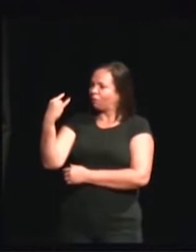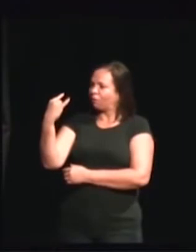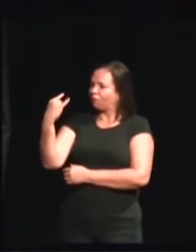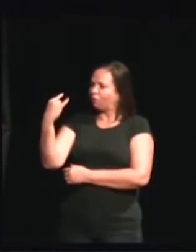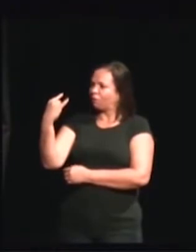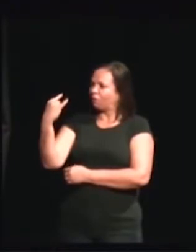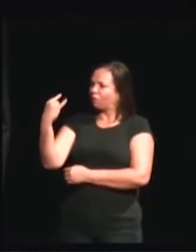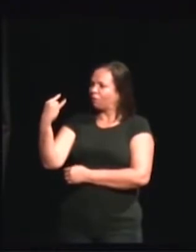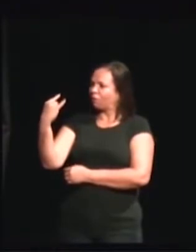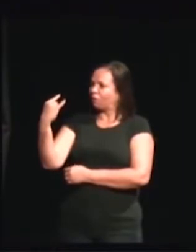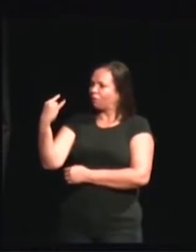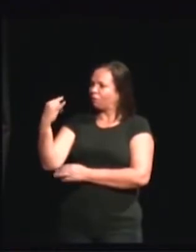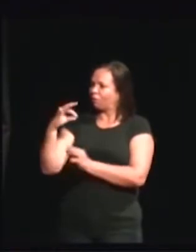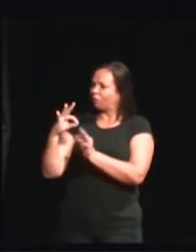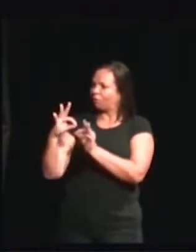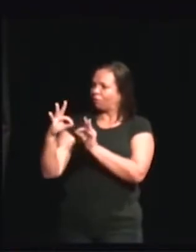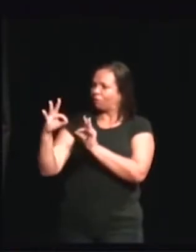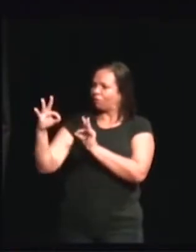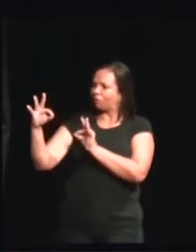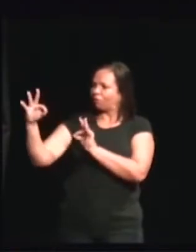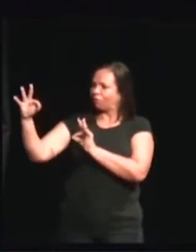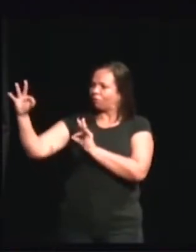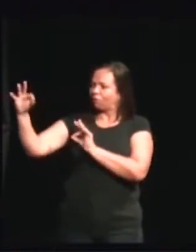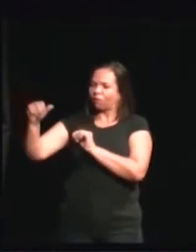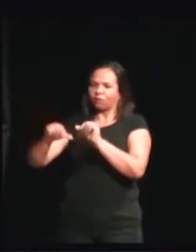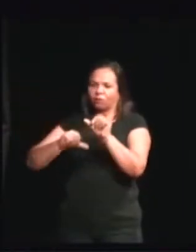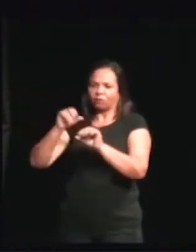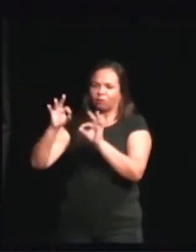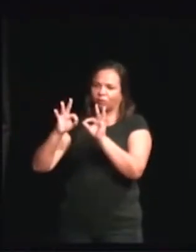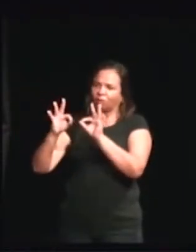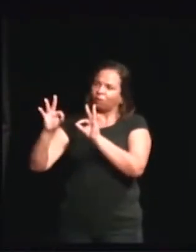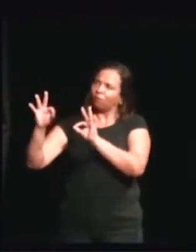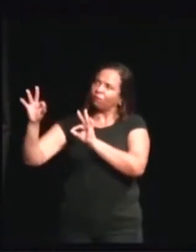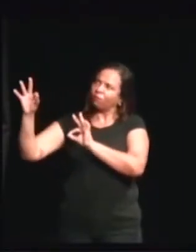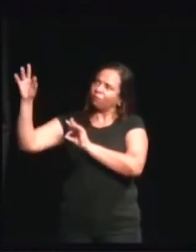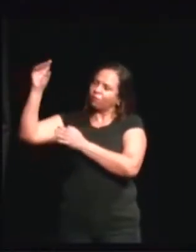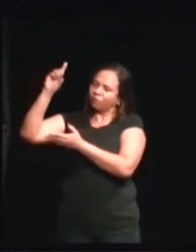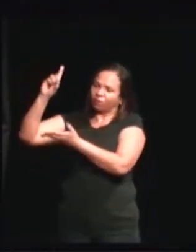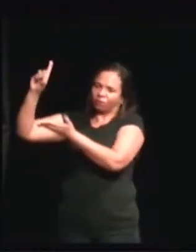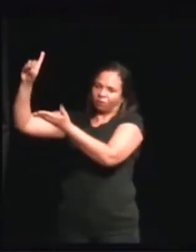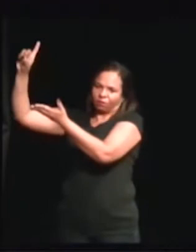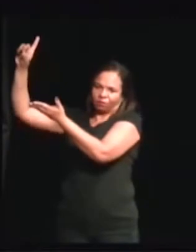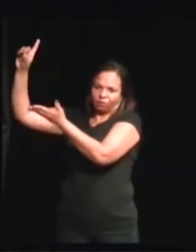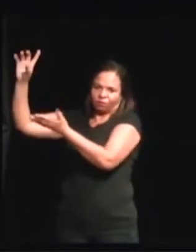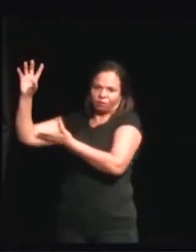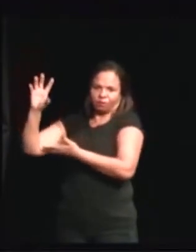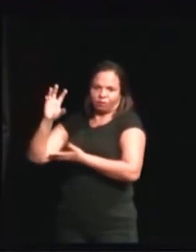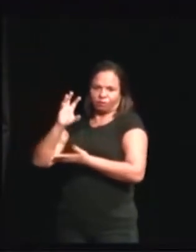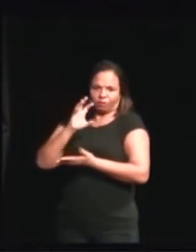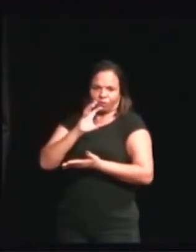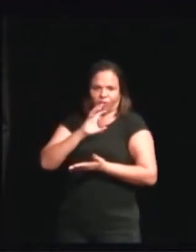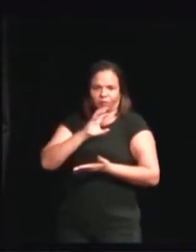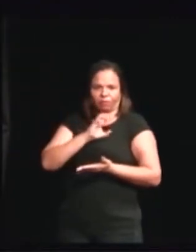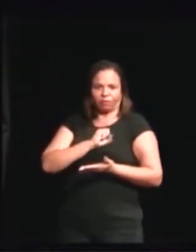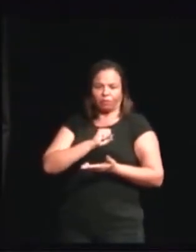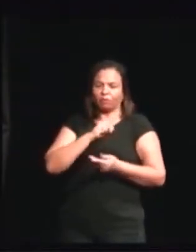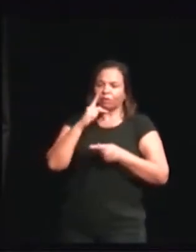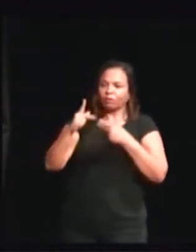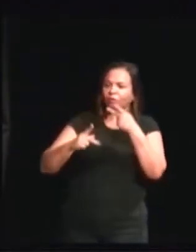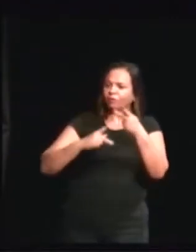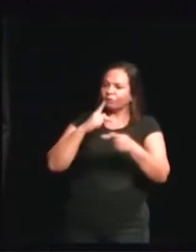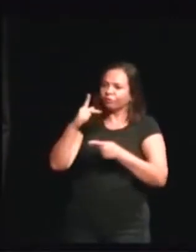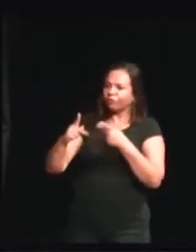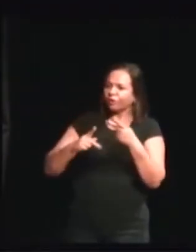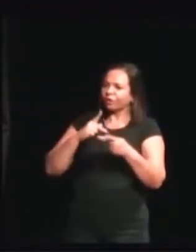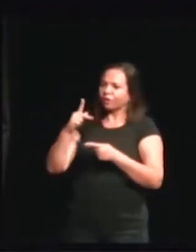nos torna distante desse Pai que nos ama. E quando dizemos isso, não é uma negação